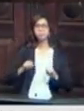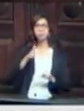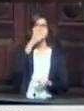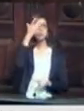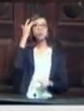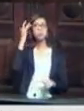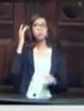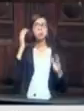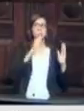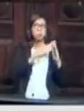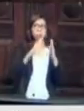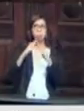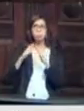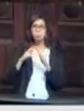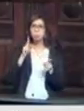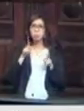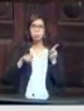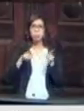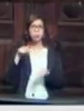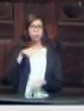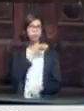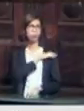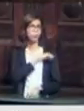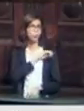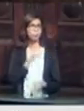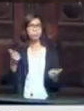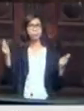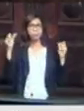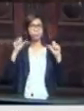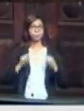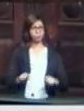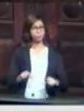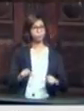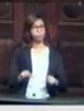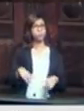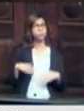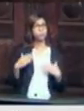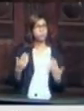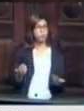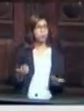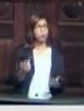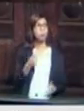dos moradores do Estado do Rio de Janeiro. Eram essas, senhor